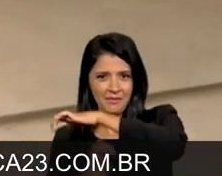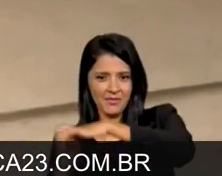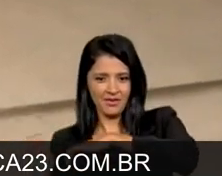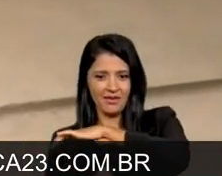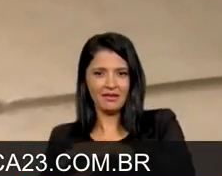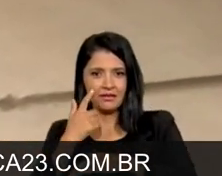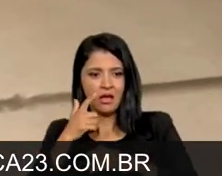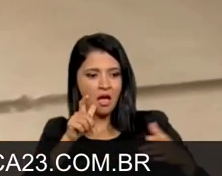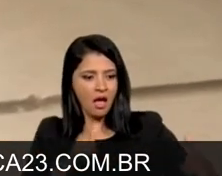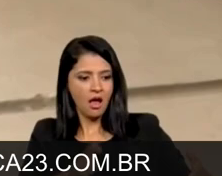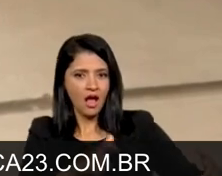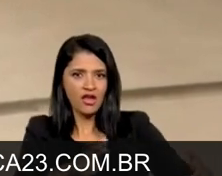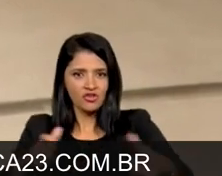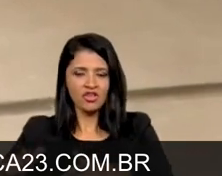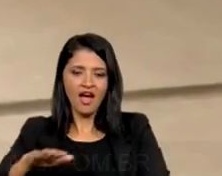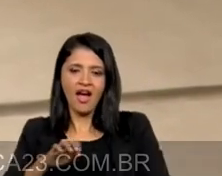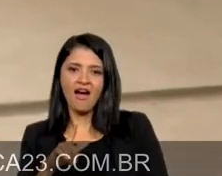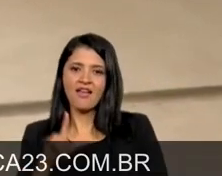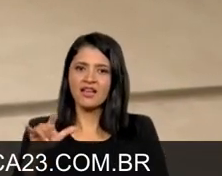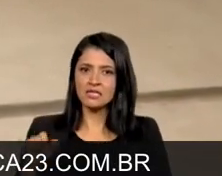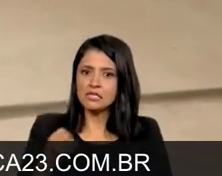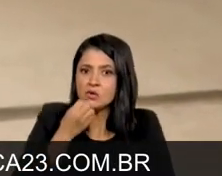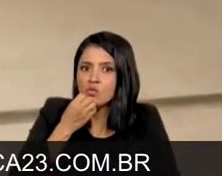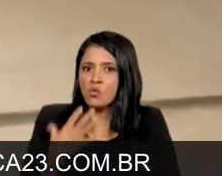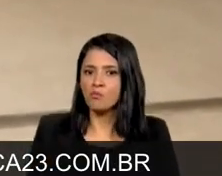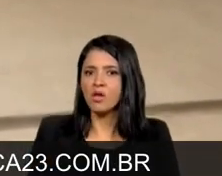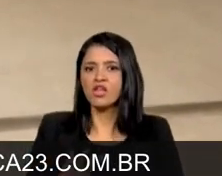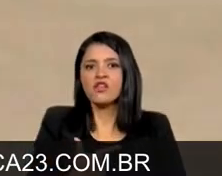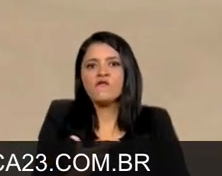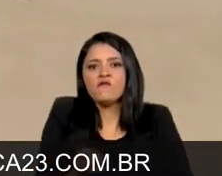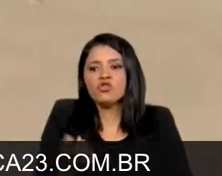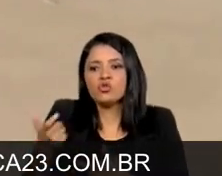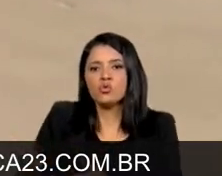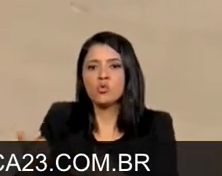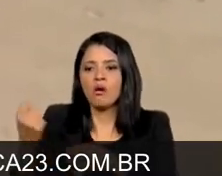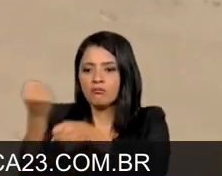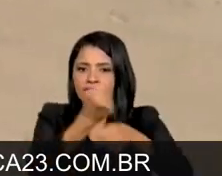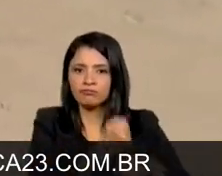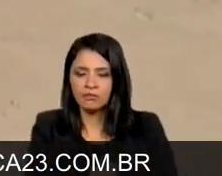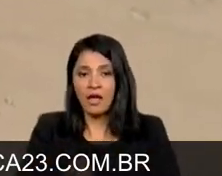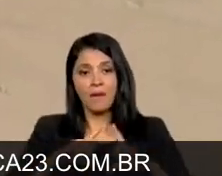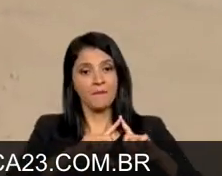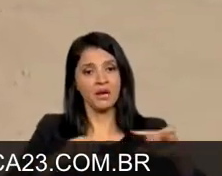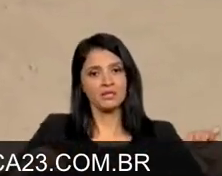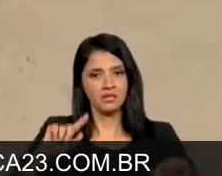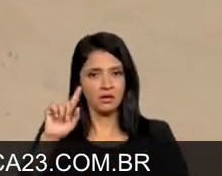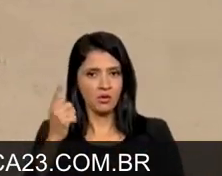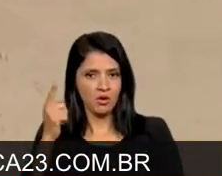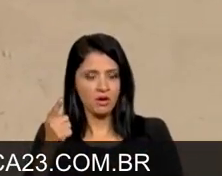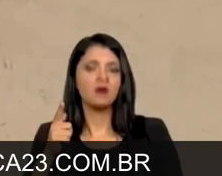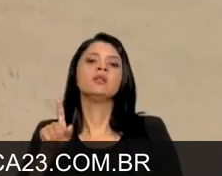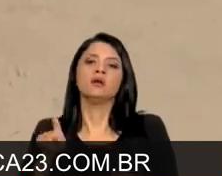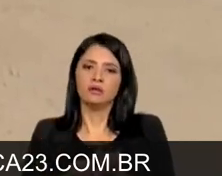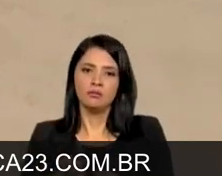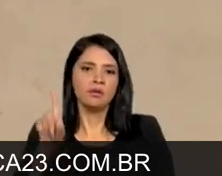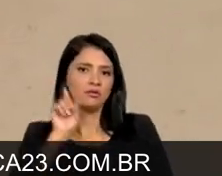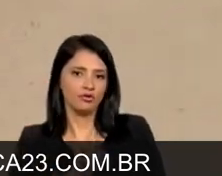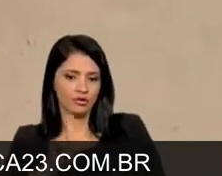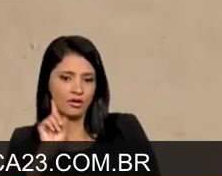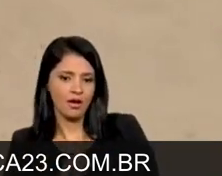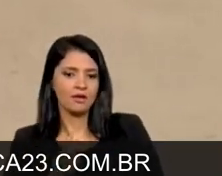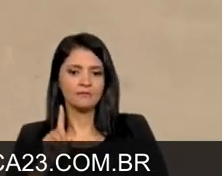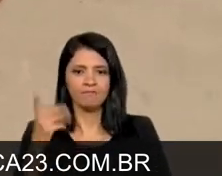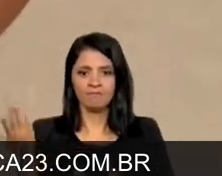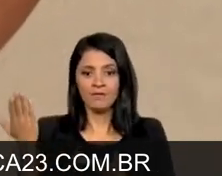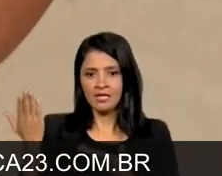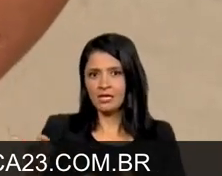do Aedes do Bem em 20 canteiros de obras em Brasília, Goiânia e Uberlândia, Minas Gerais. Neste canteiro,